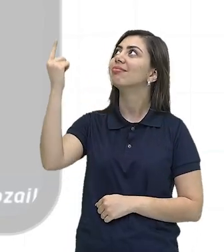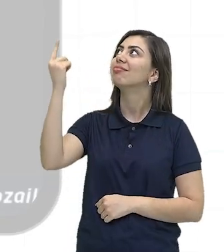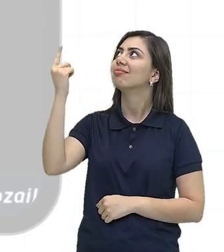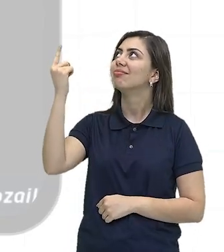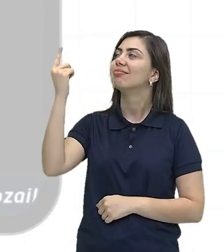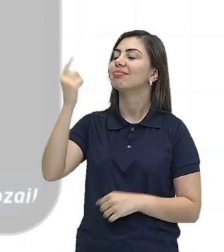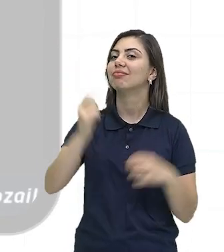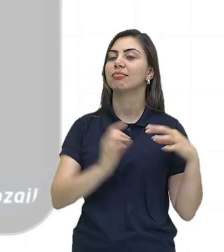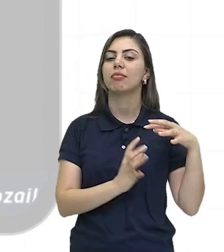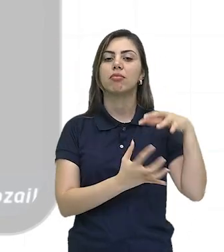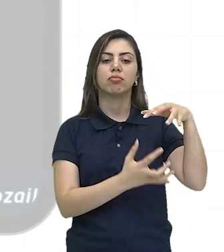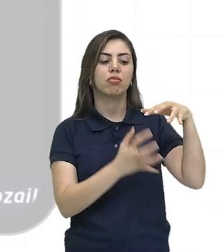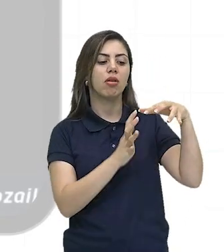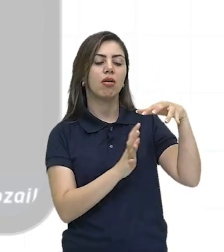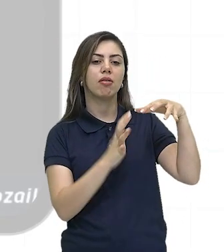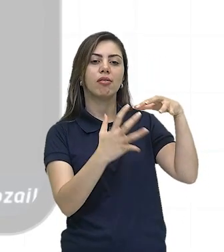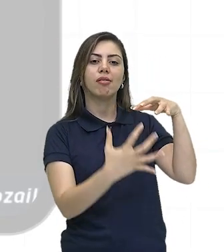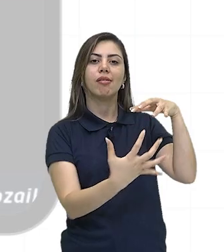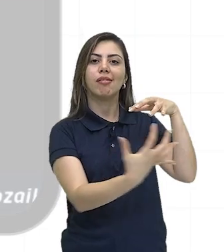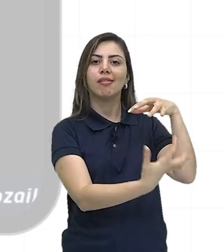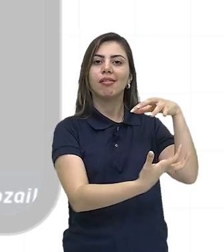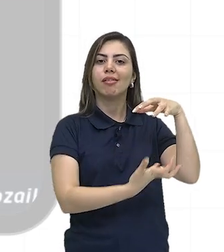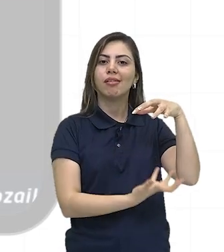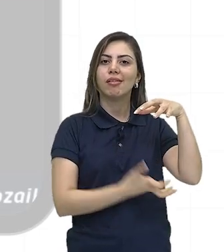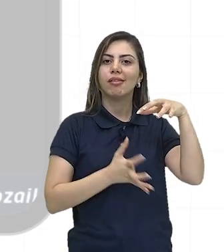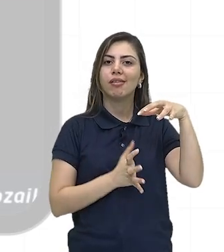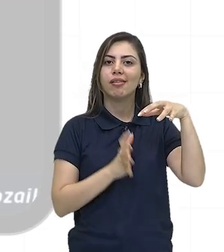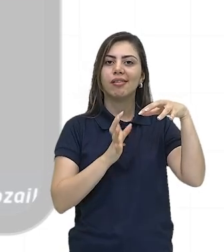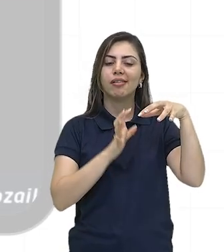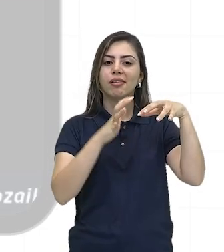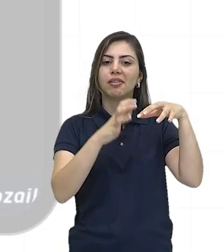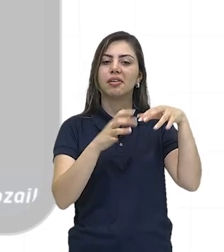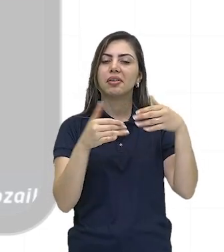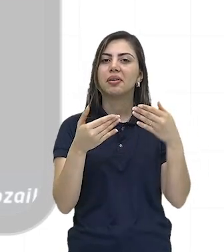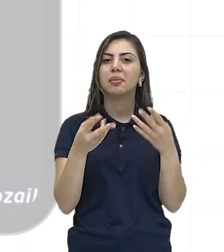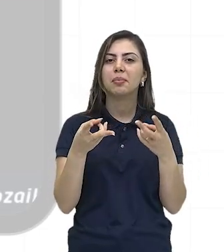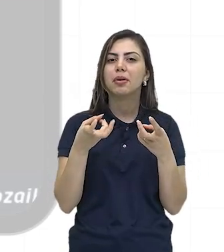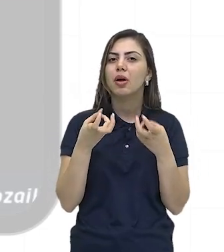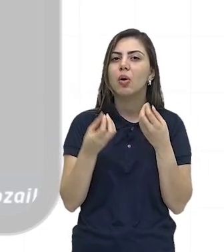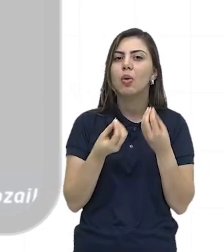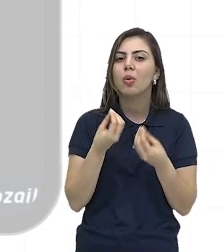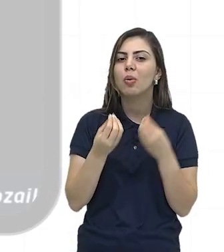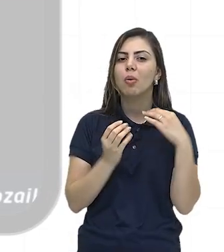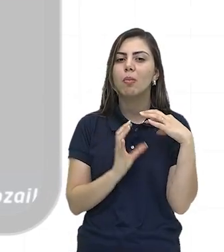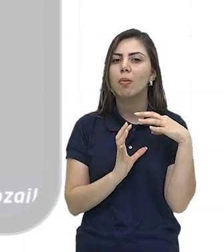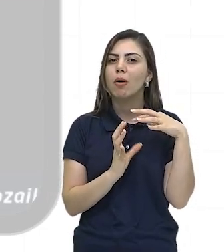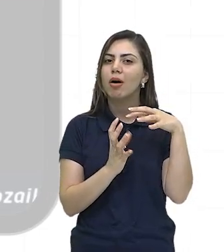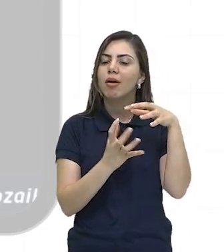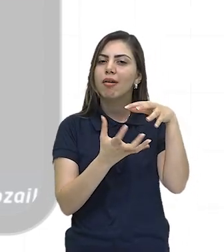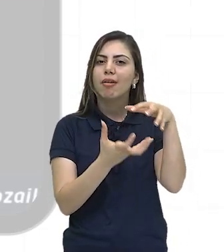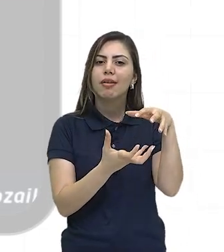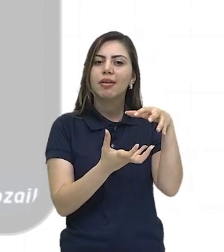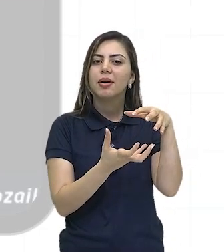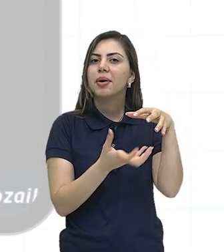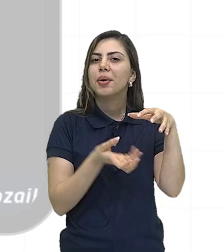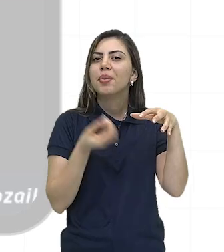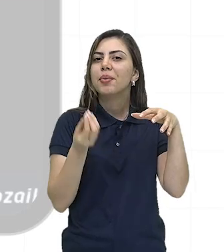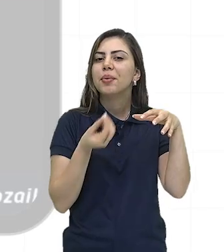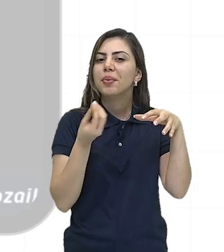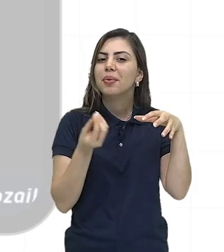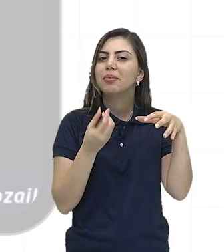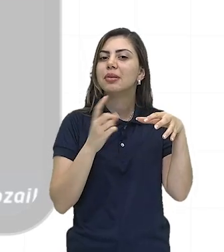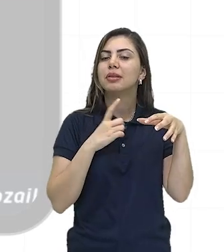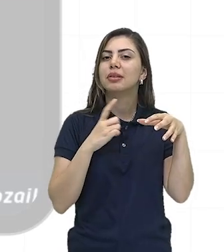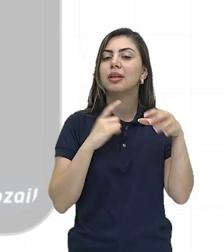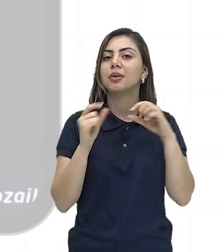continentes. Observem aí, né, que a nossa superfície terrestre, ela é formada ali